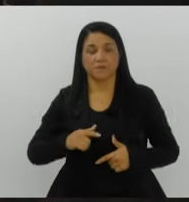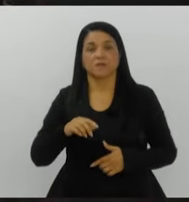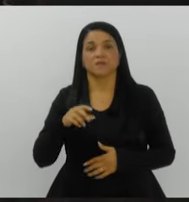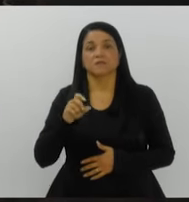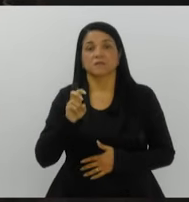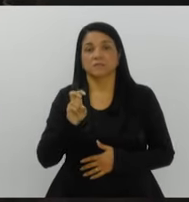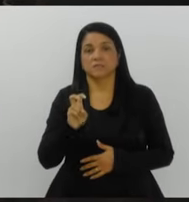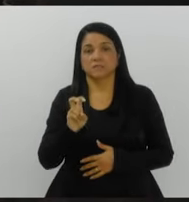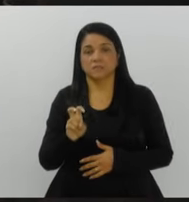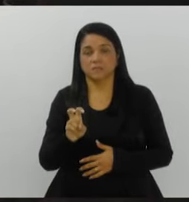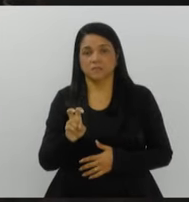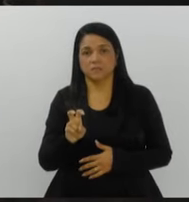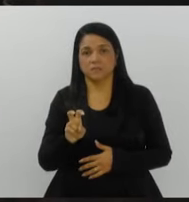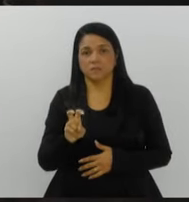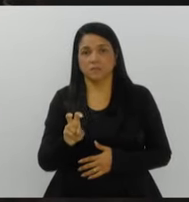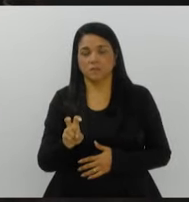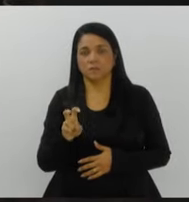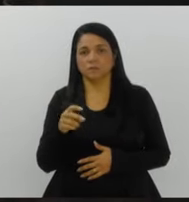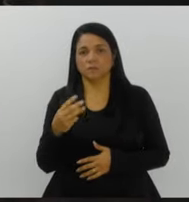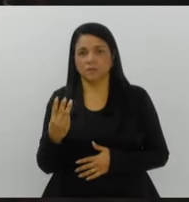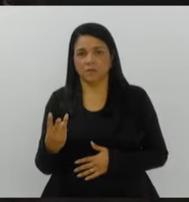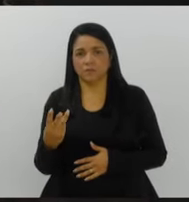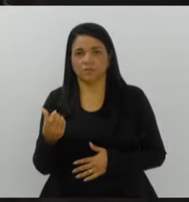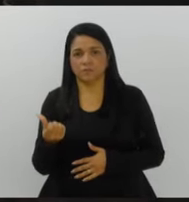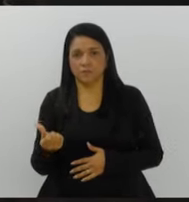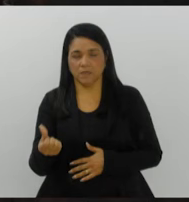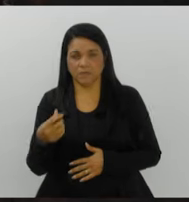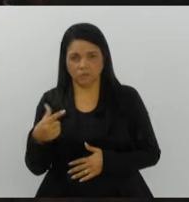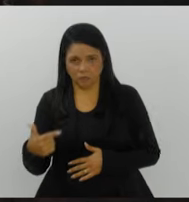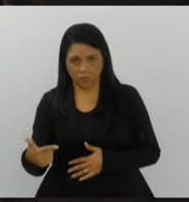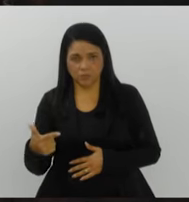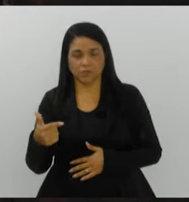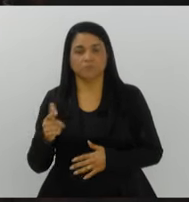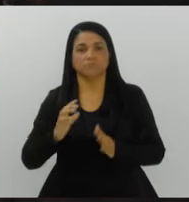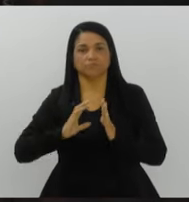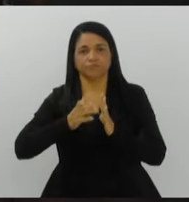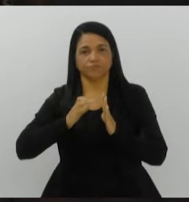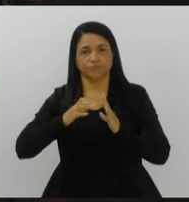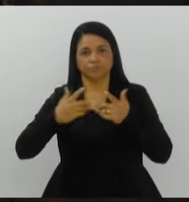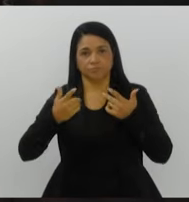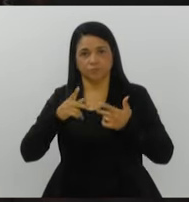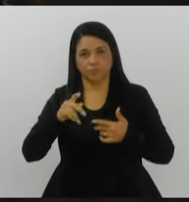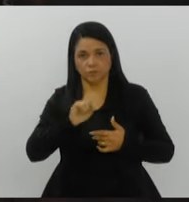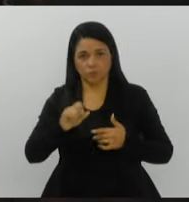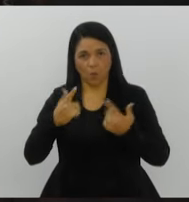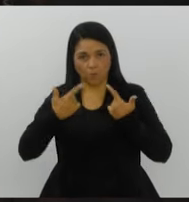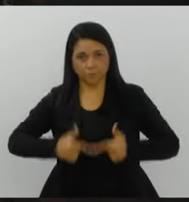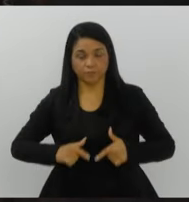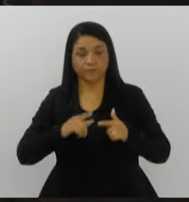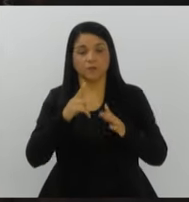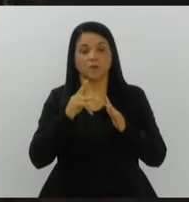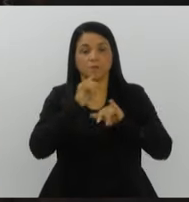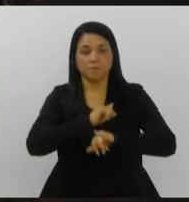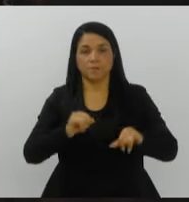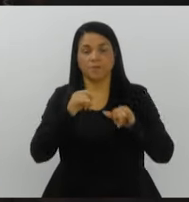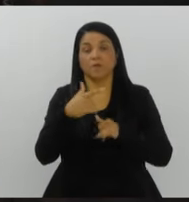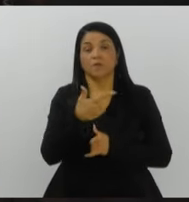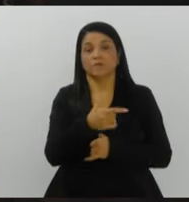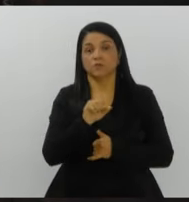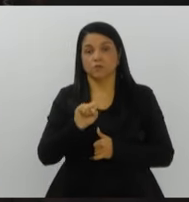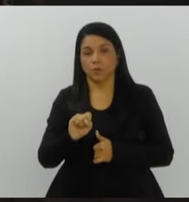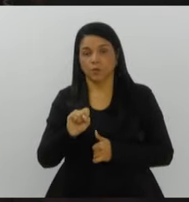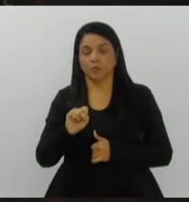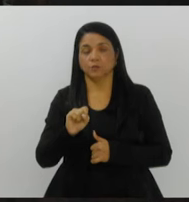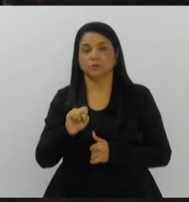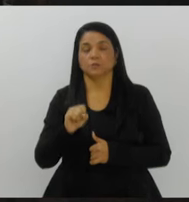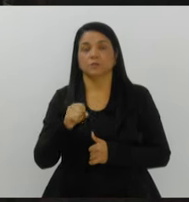5362 da bancada do PSOL. Anuncio. Projeto de lei número 2841, de 2020,